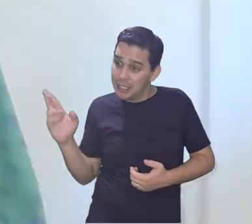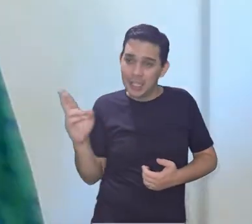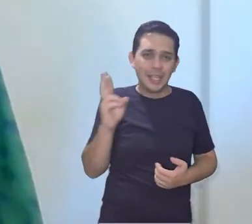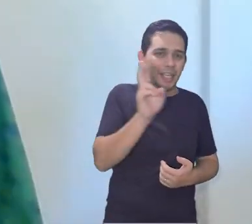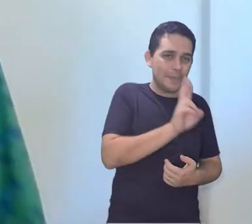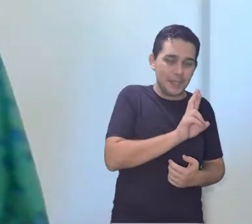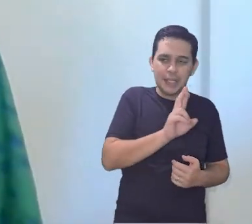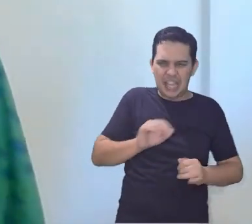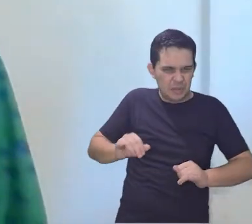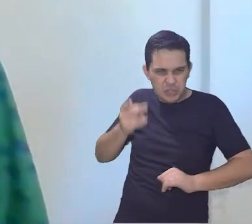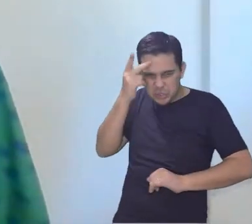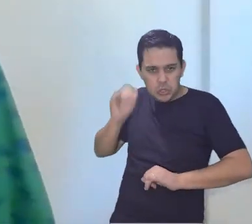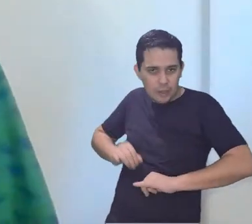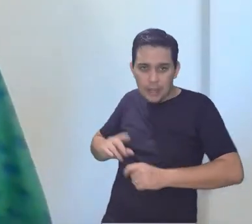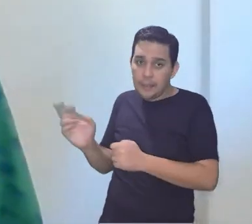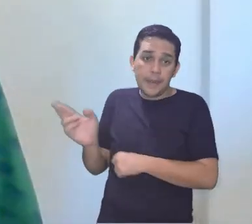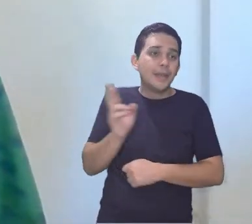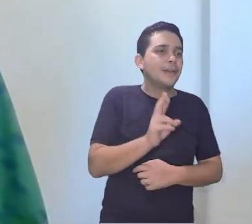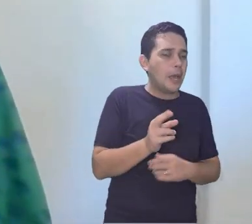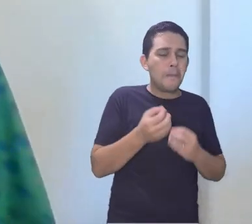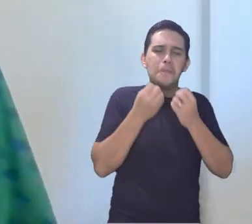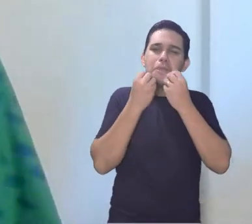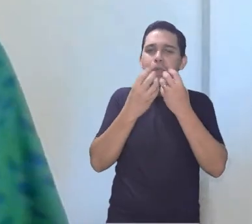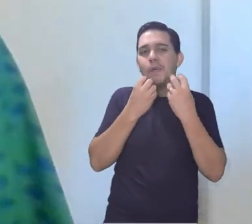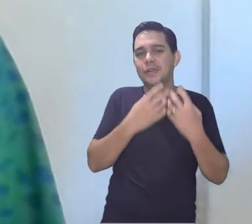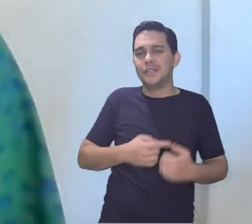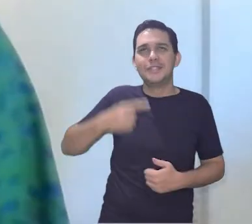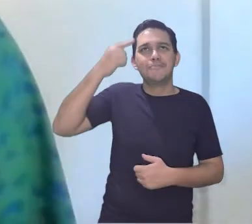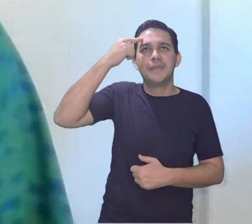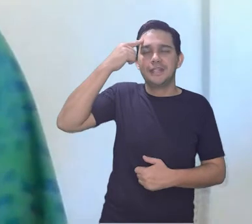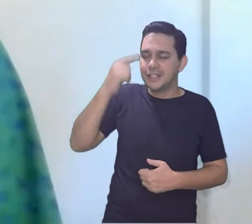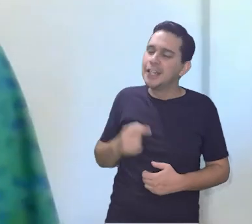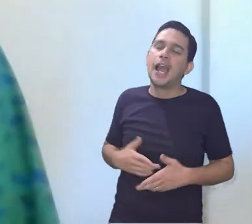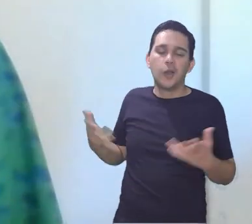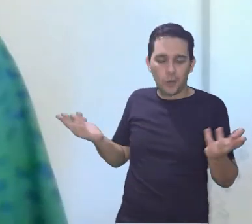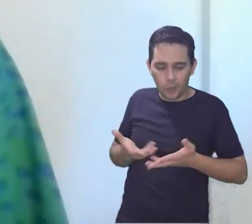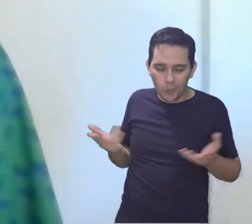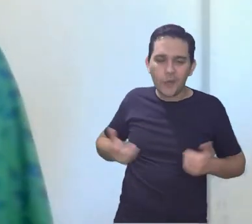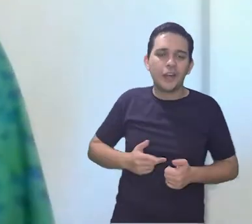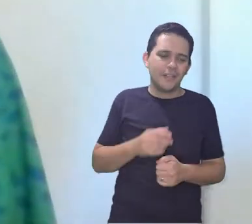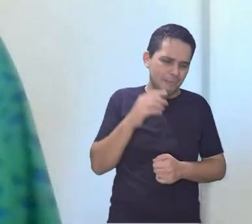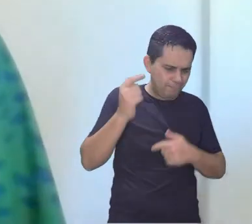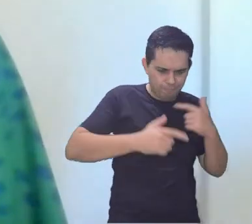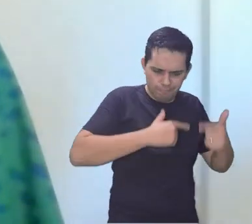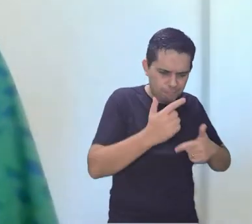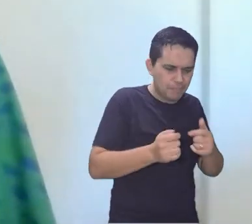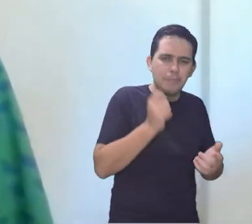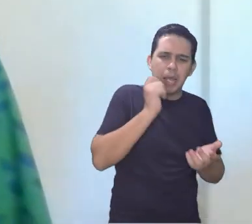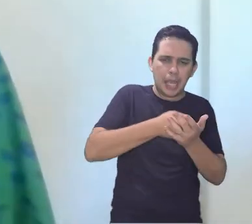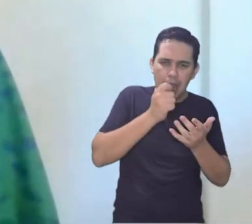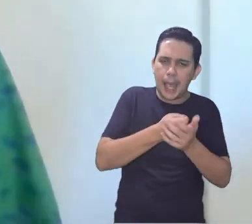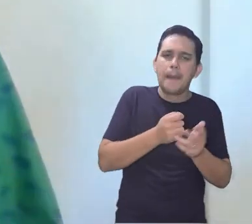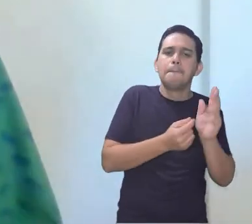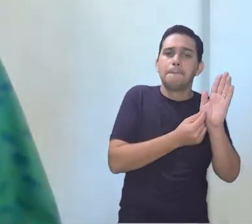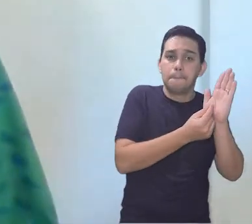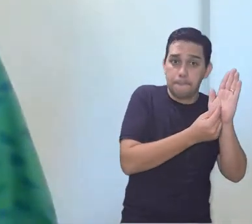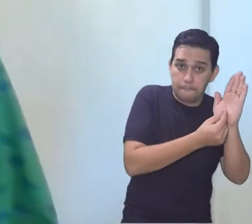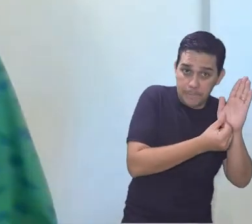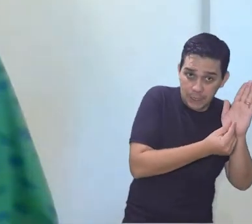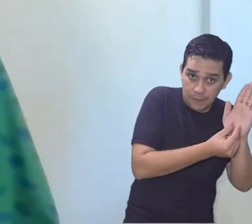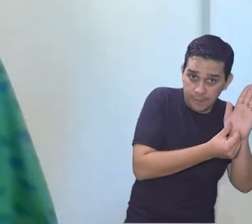A tendência, o que a gente espera, é que isso acelere o processo da concessão do benefício,